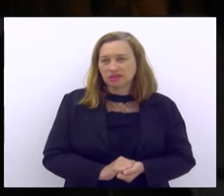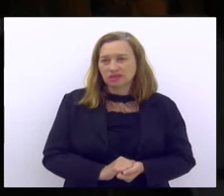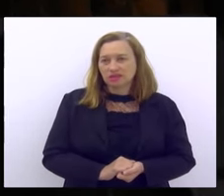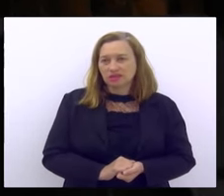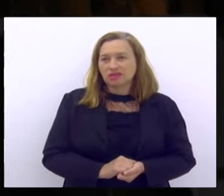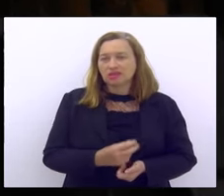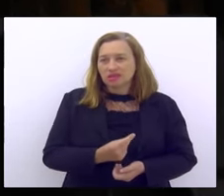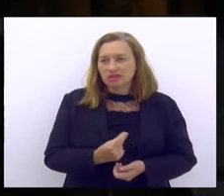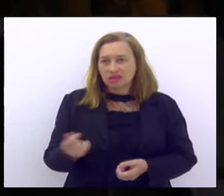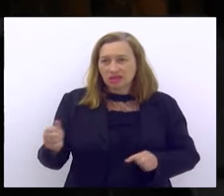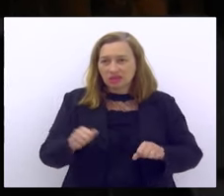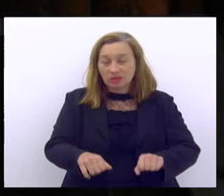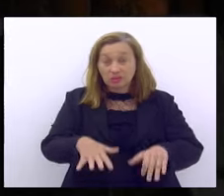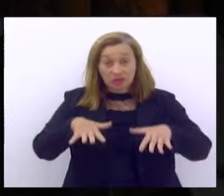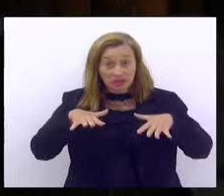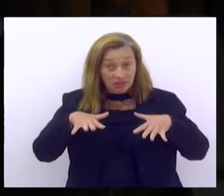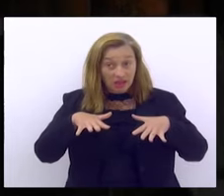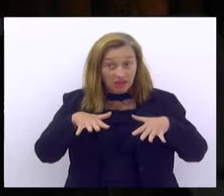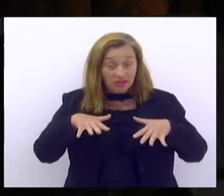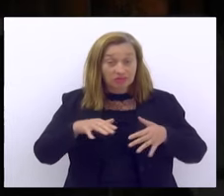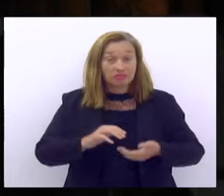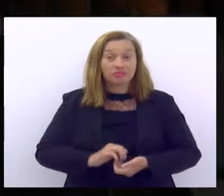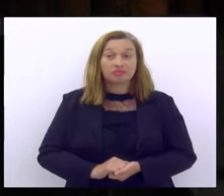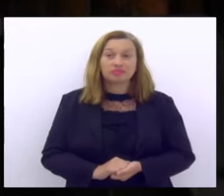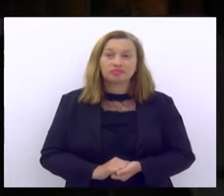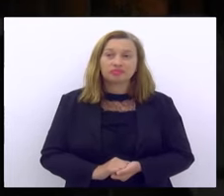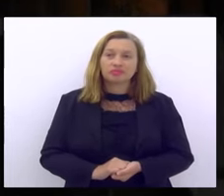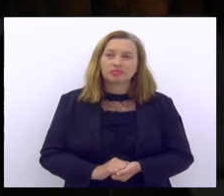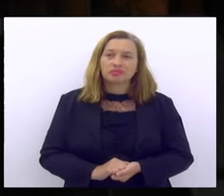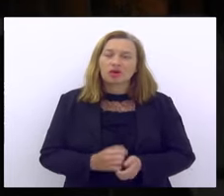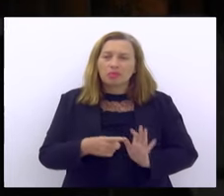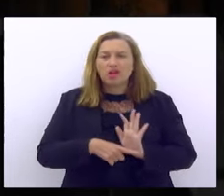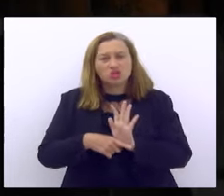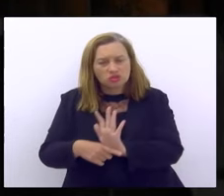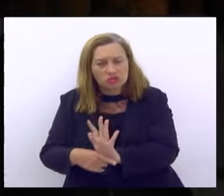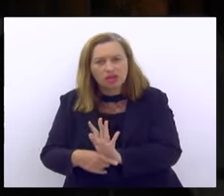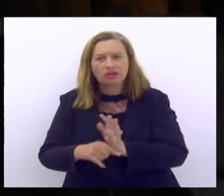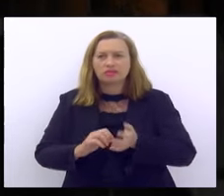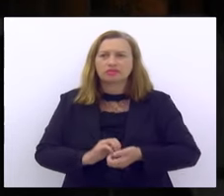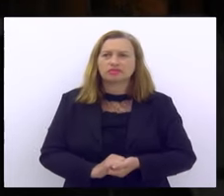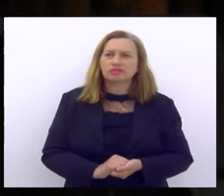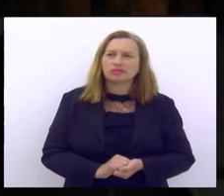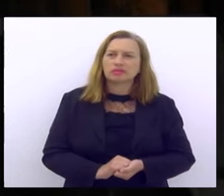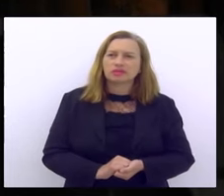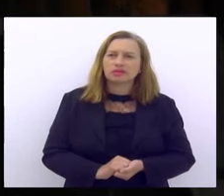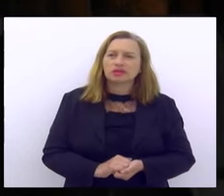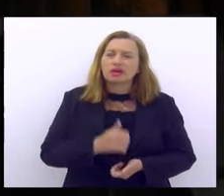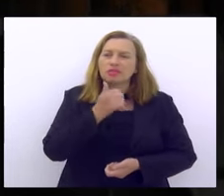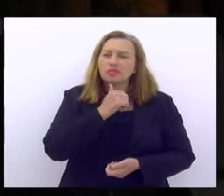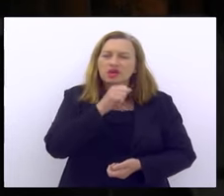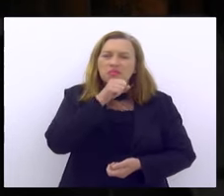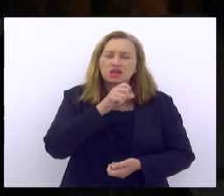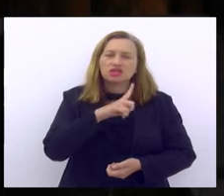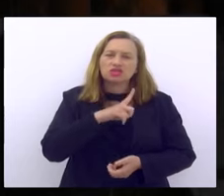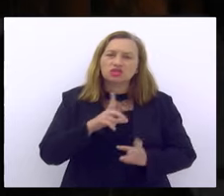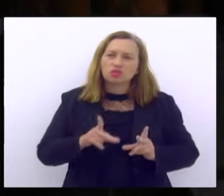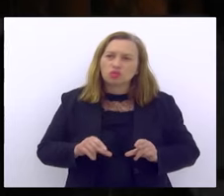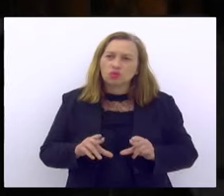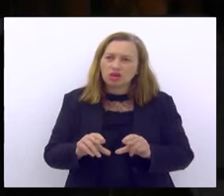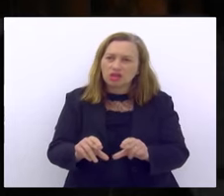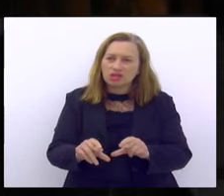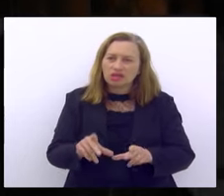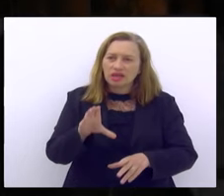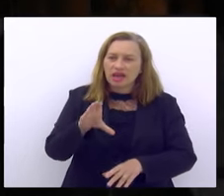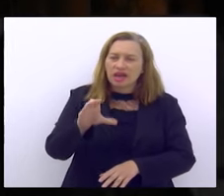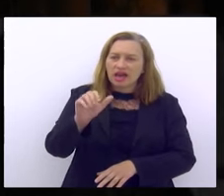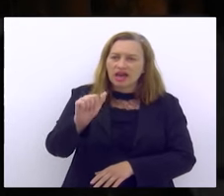fez sair do plenário da Assembleia Legislativa para socorrê-la. Minha mãe tinha um câncer, era